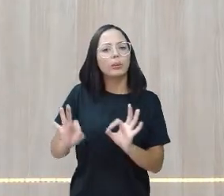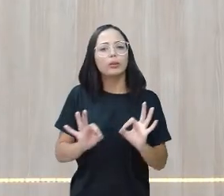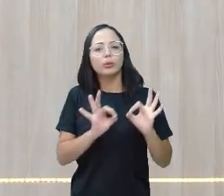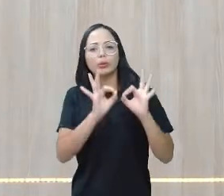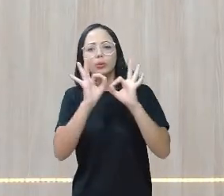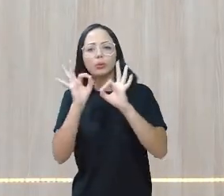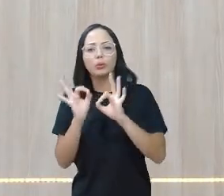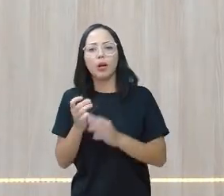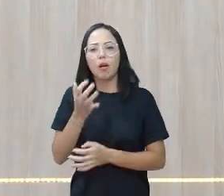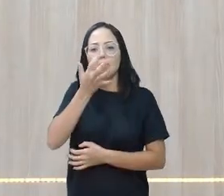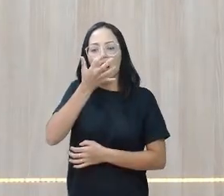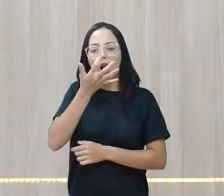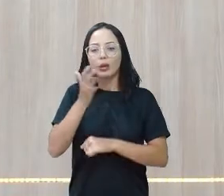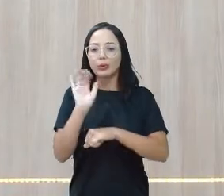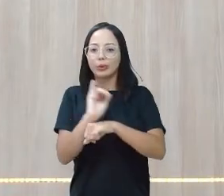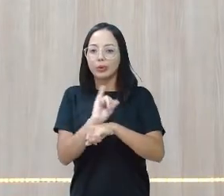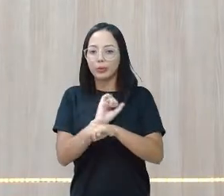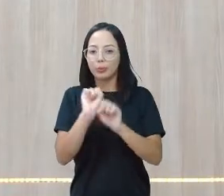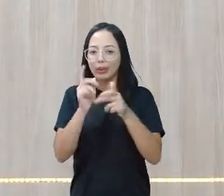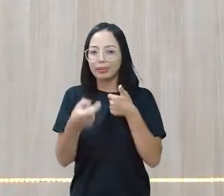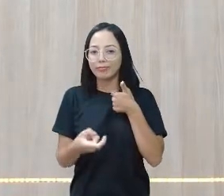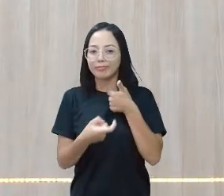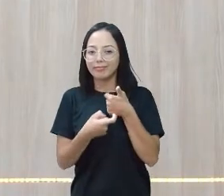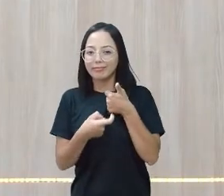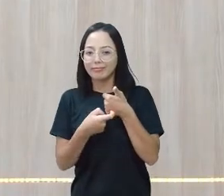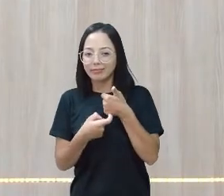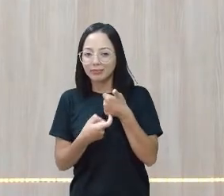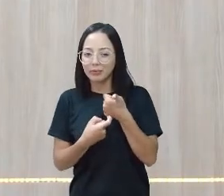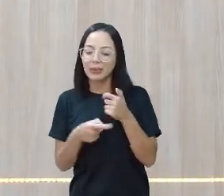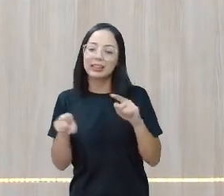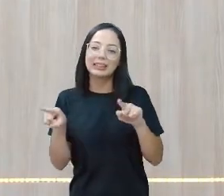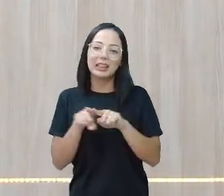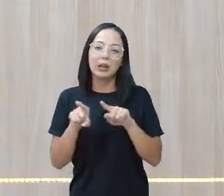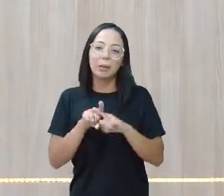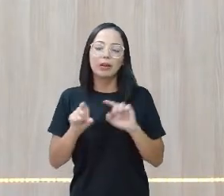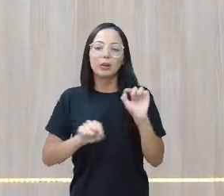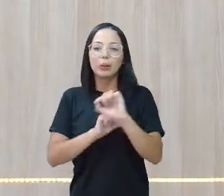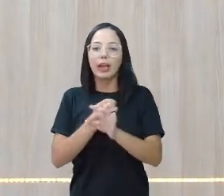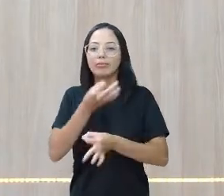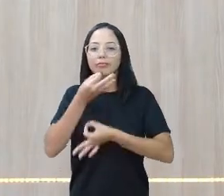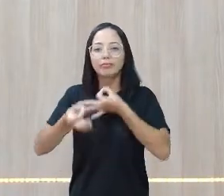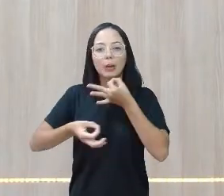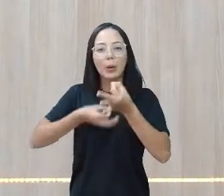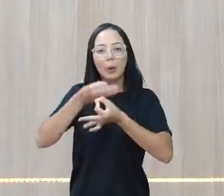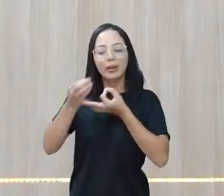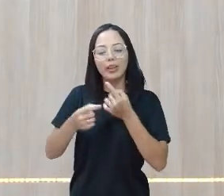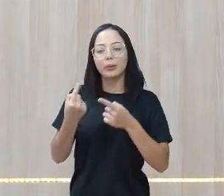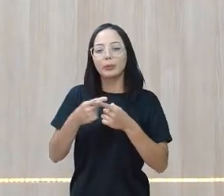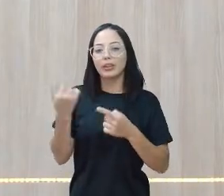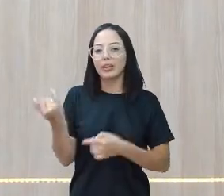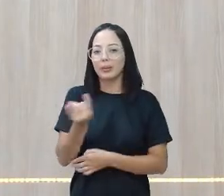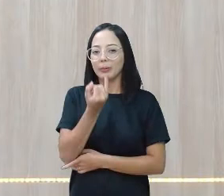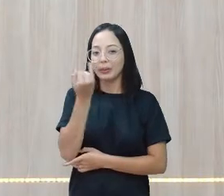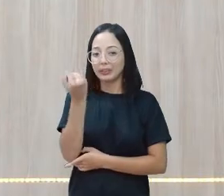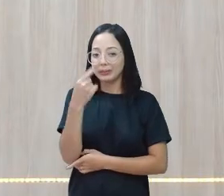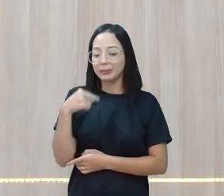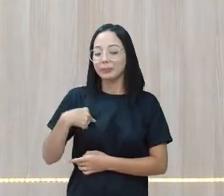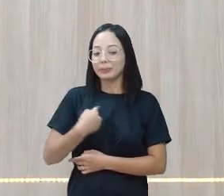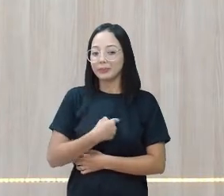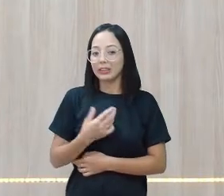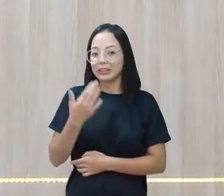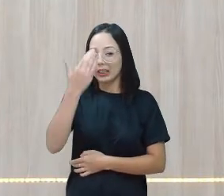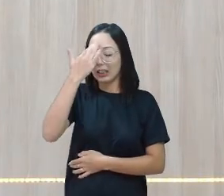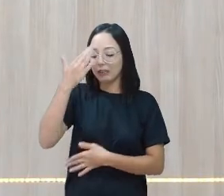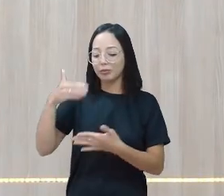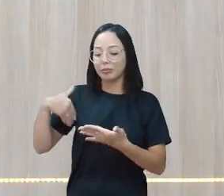no YouTube. E aí deixe seu like lá e também possa deixar comentários, isso é muito importante, para que a gente possa